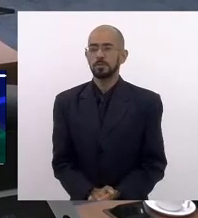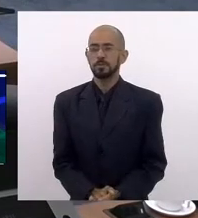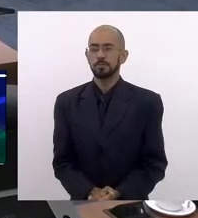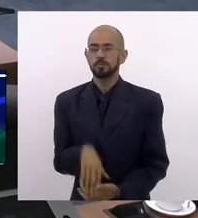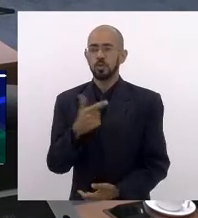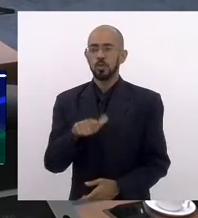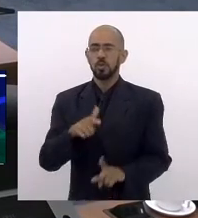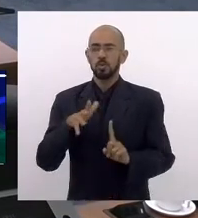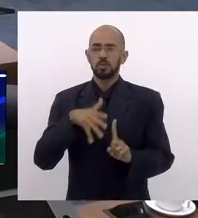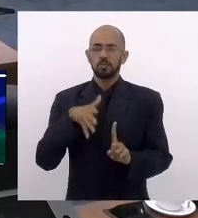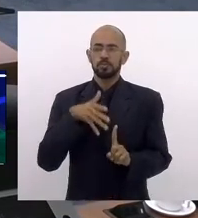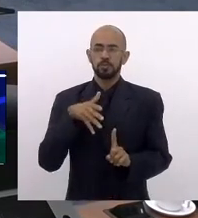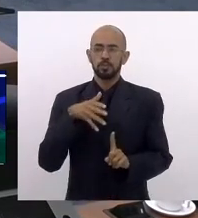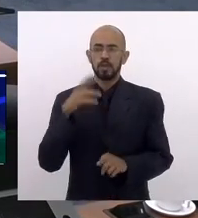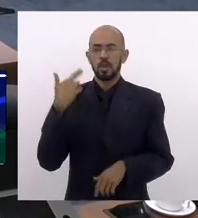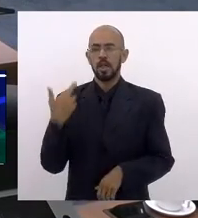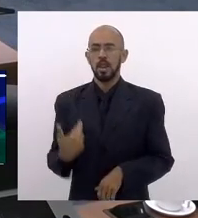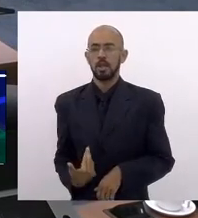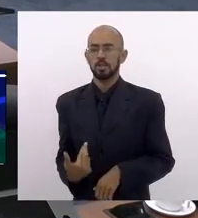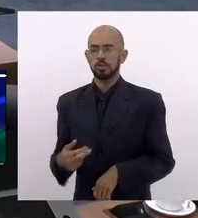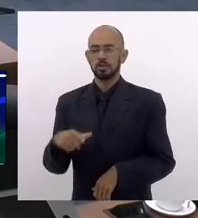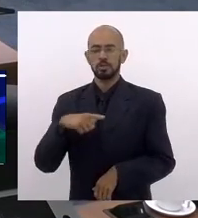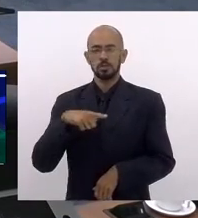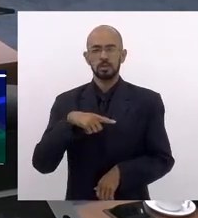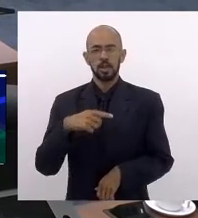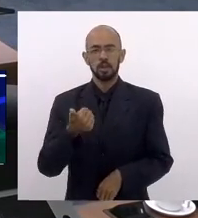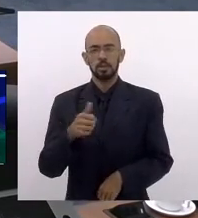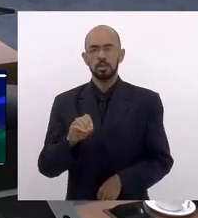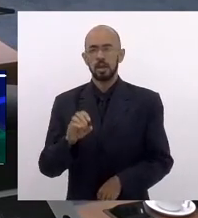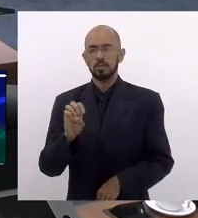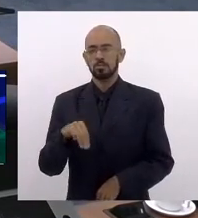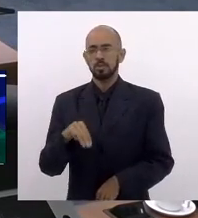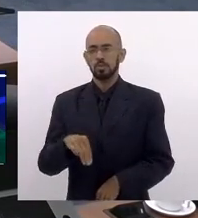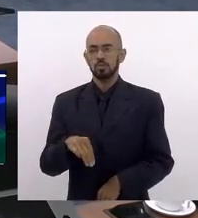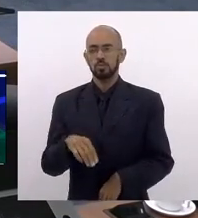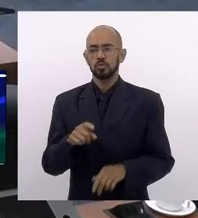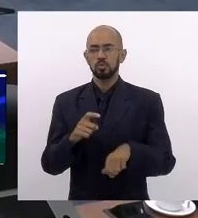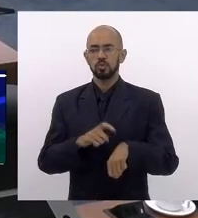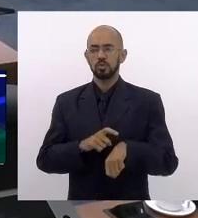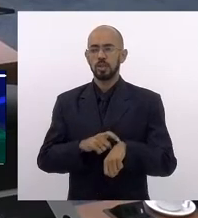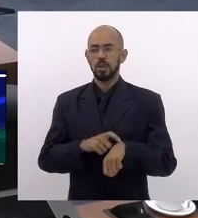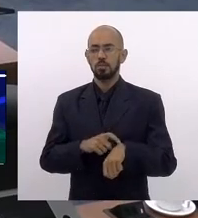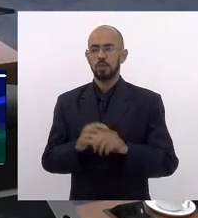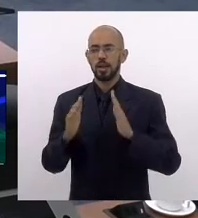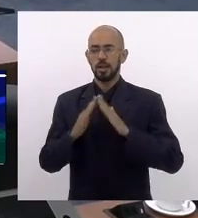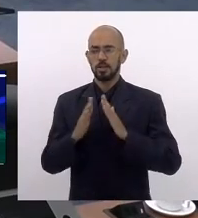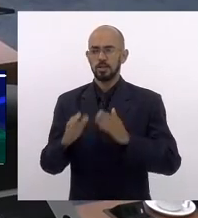Próxima oradora é a nobre deputada Renata Souza. Vossa Excelência se dispõe de 10 minutos no tempo regimental.